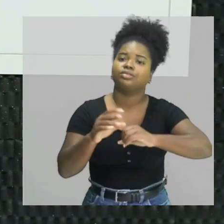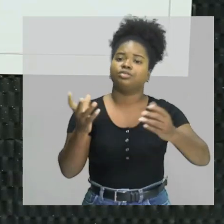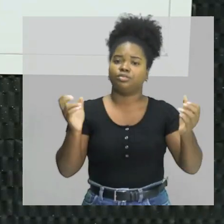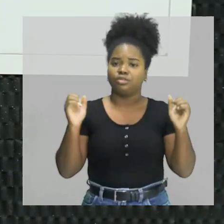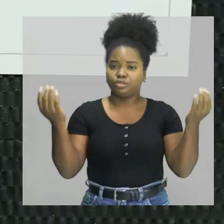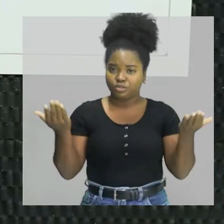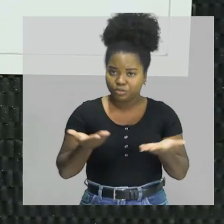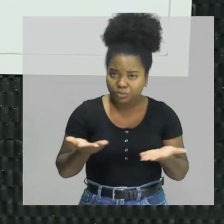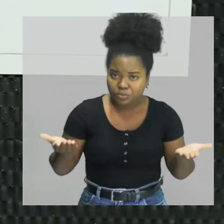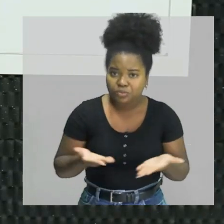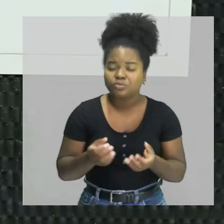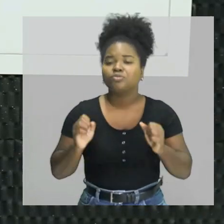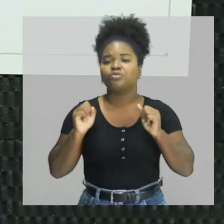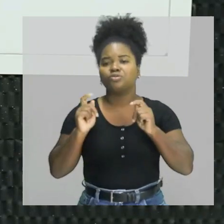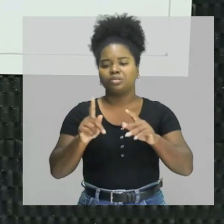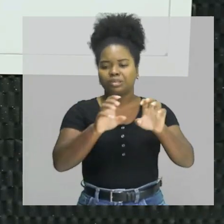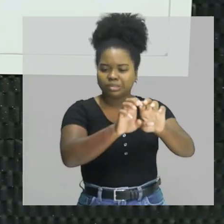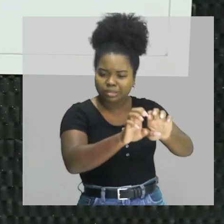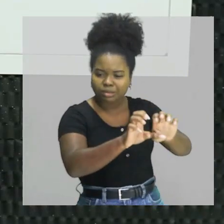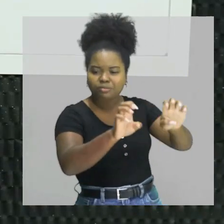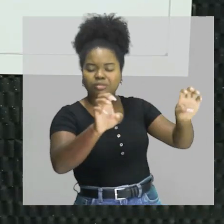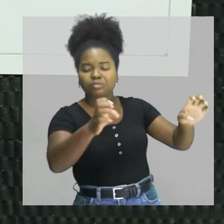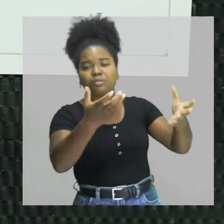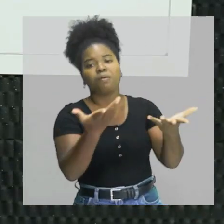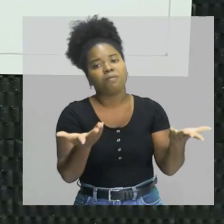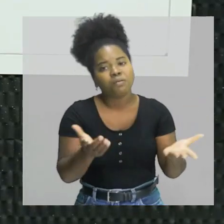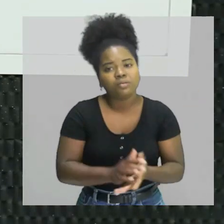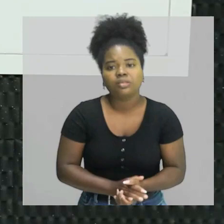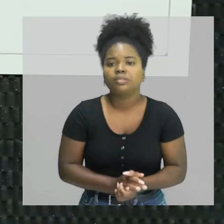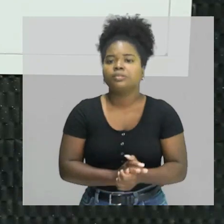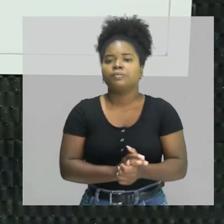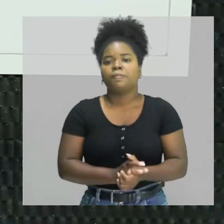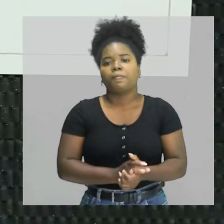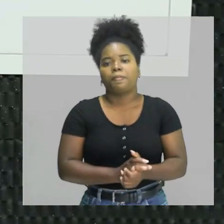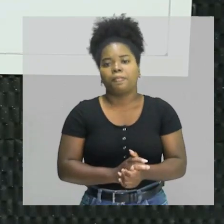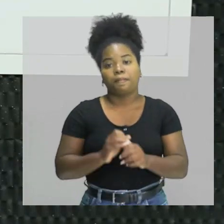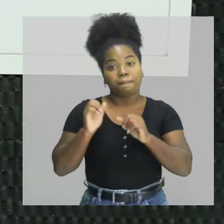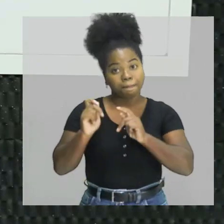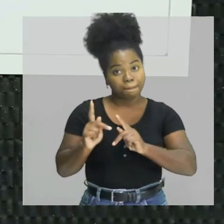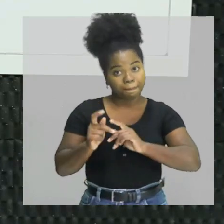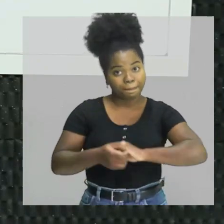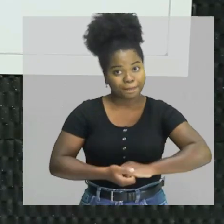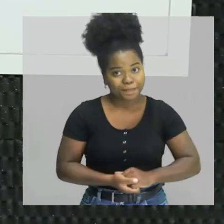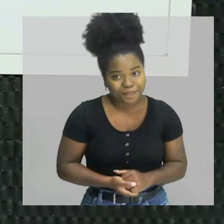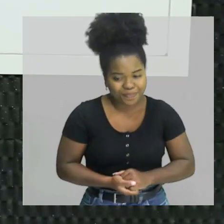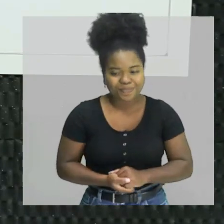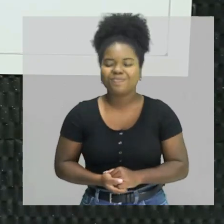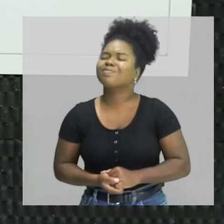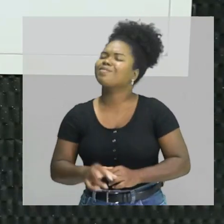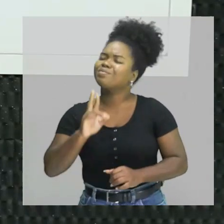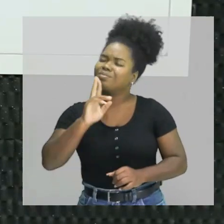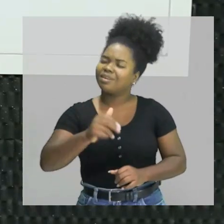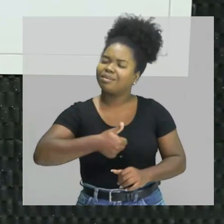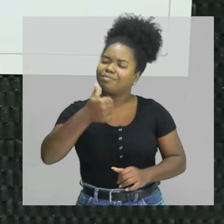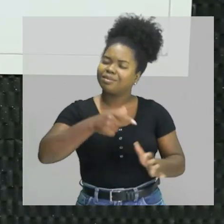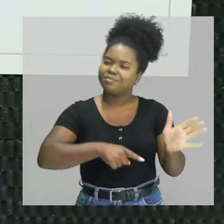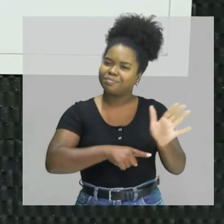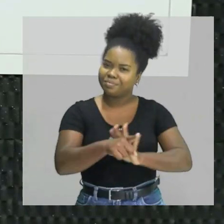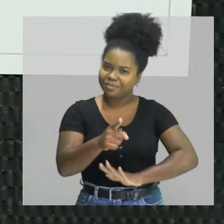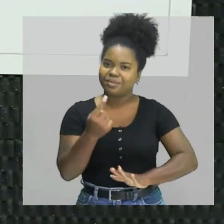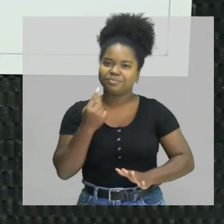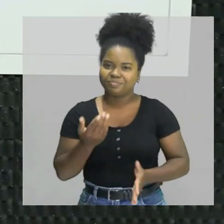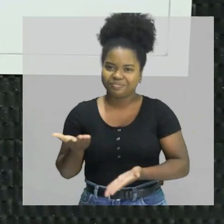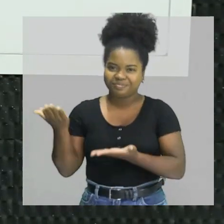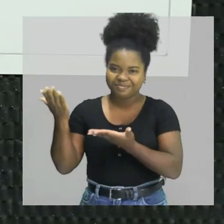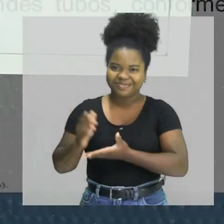usar aqui, faça as observações, né, para você dar depois aquela revisada. Vamos responder aqui a primeira questão, turminha,